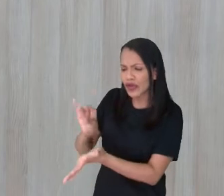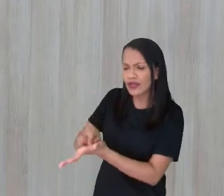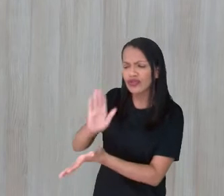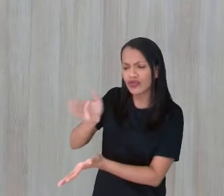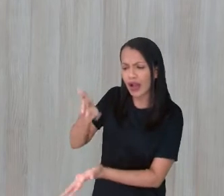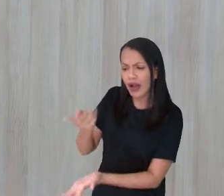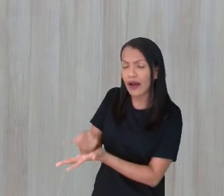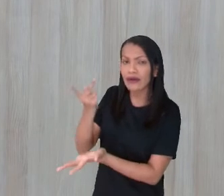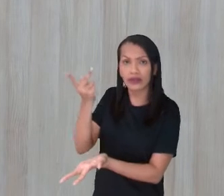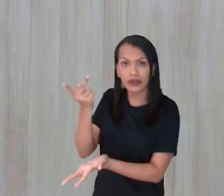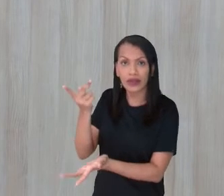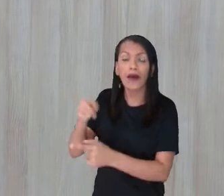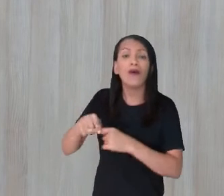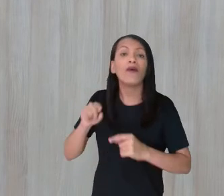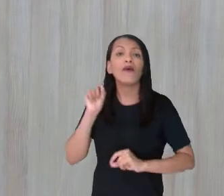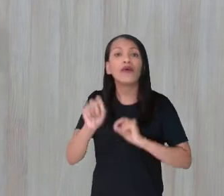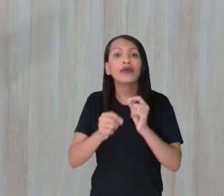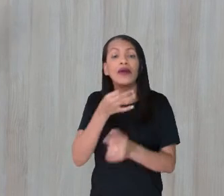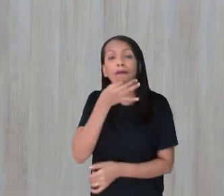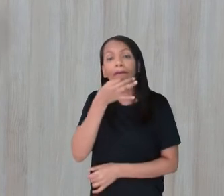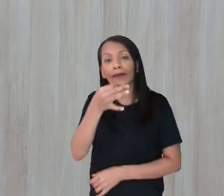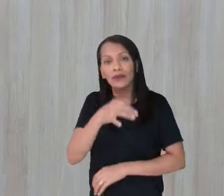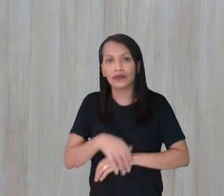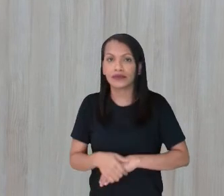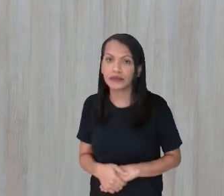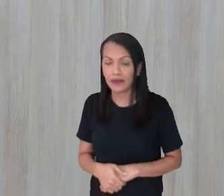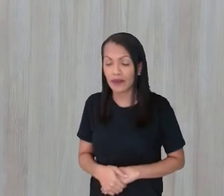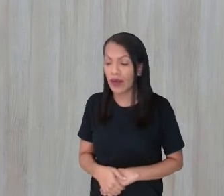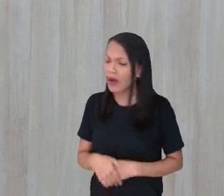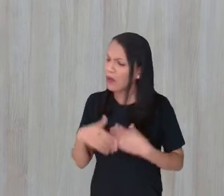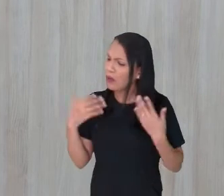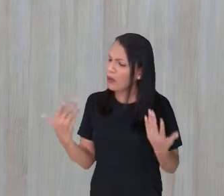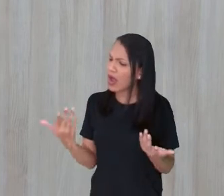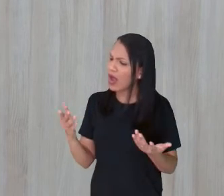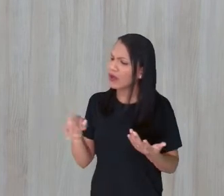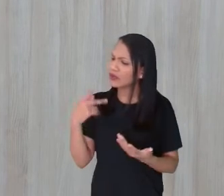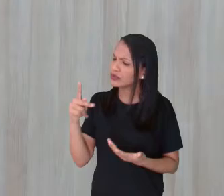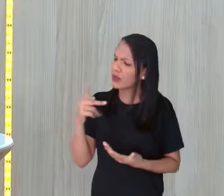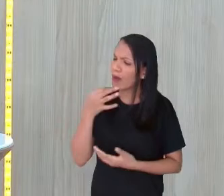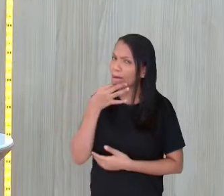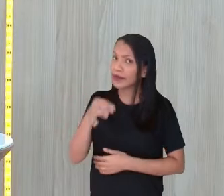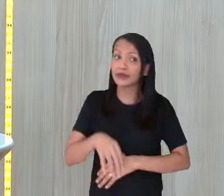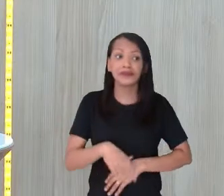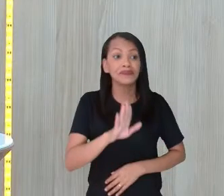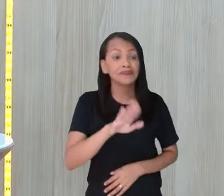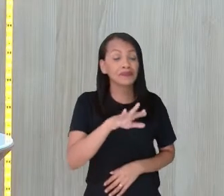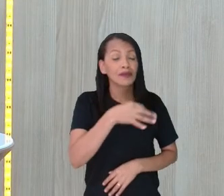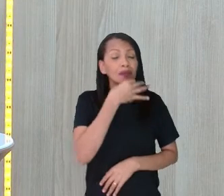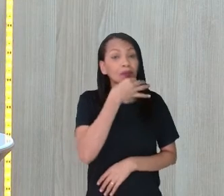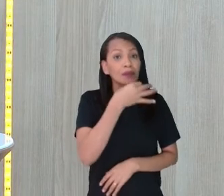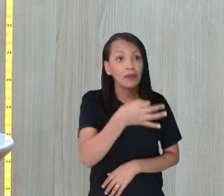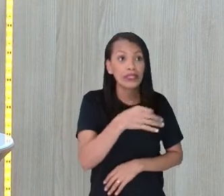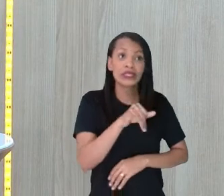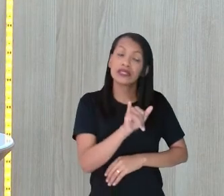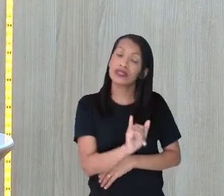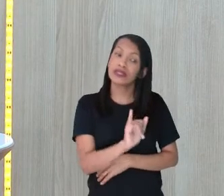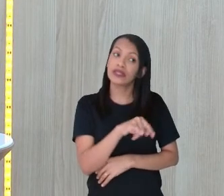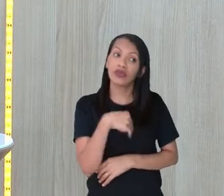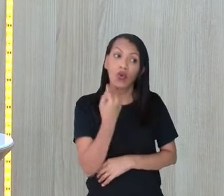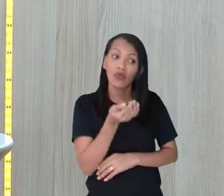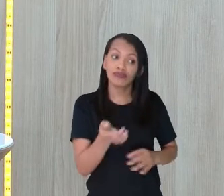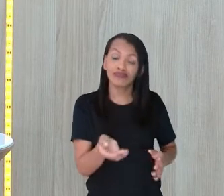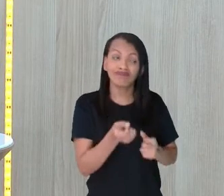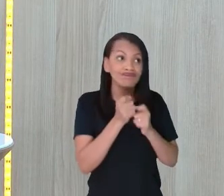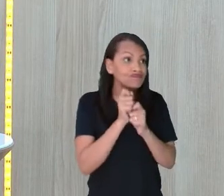qual seria a opinião? Professora, sobre isso, qual é a sua opinião? A minha opinião é que se não alertarmos, nós não